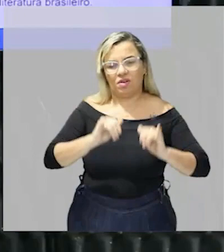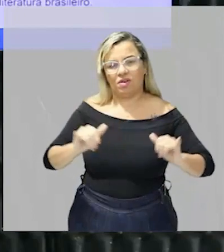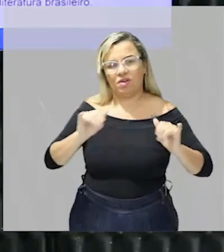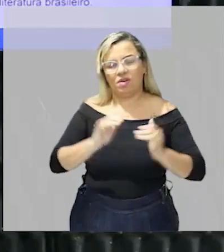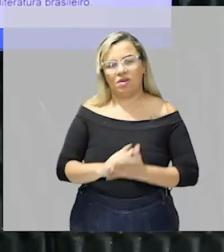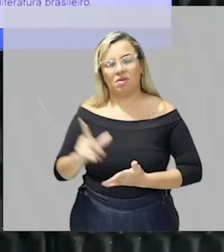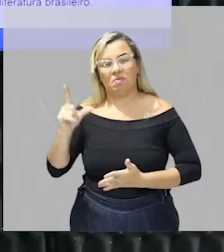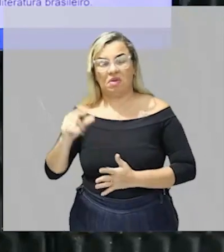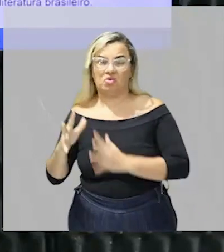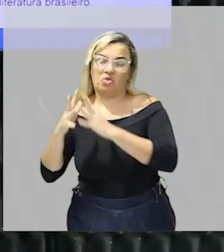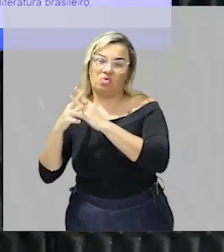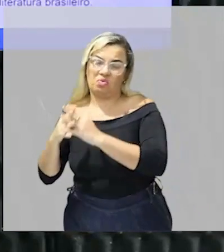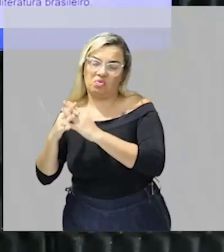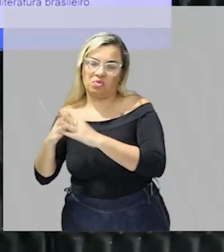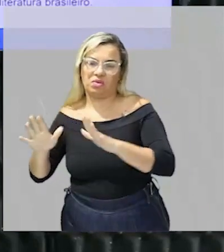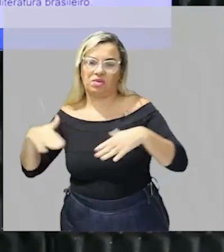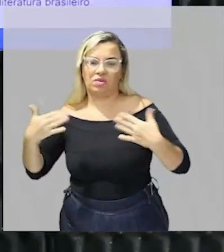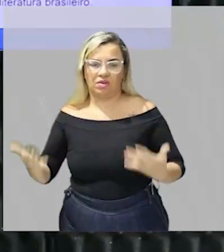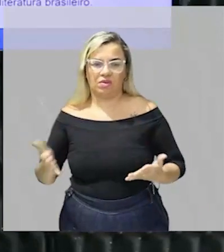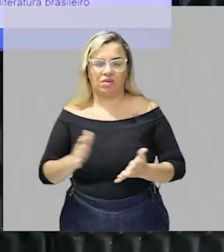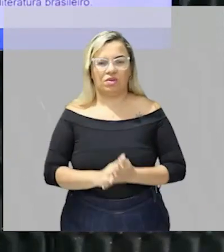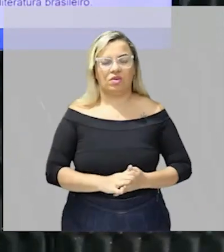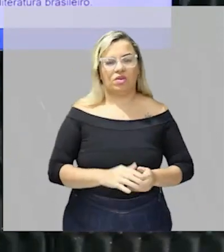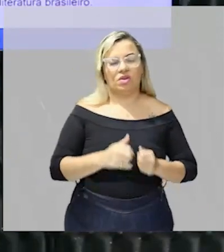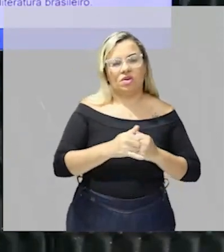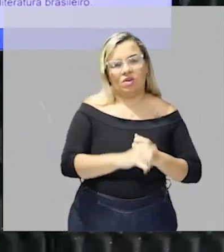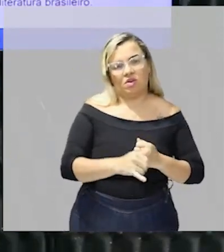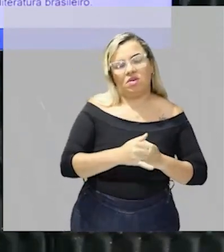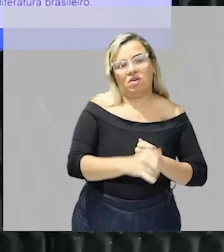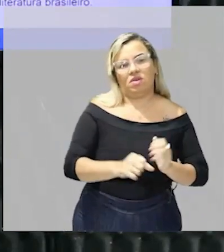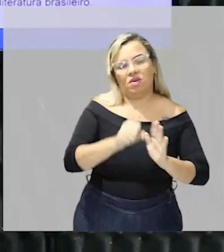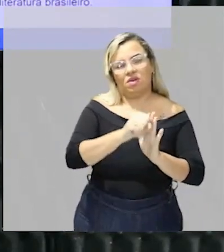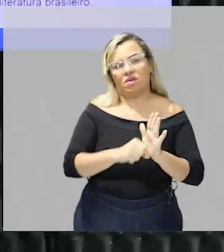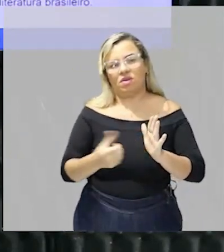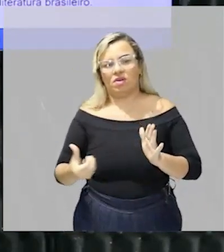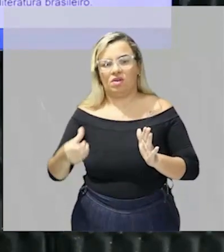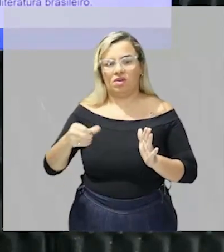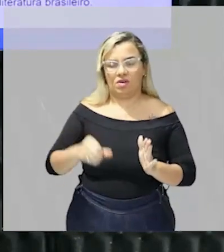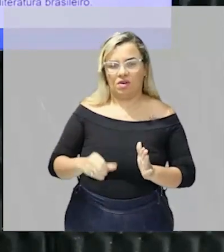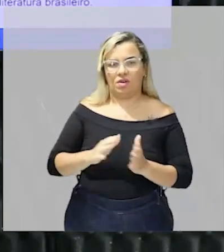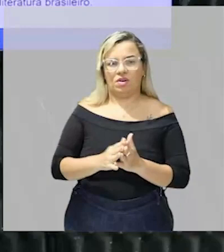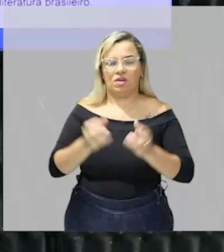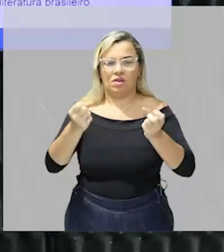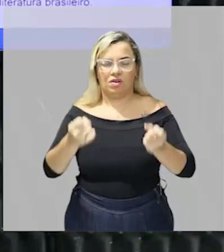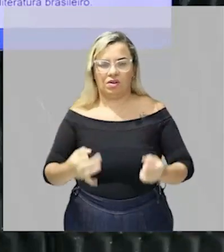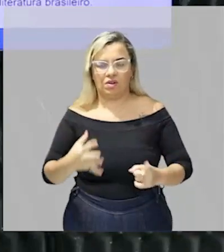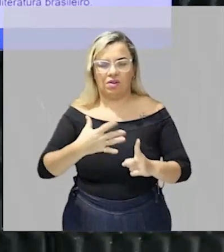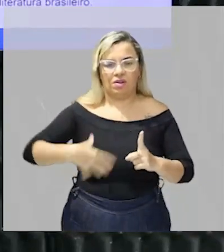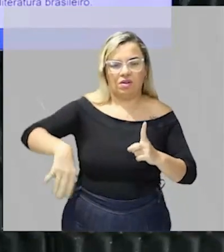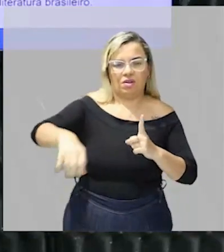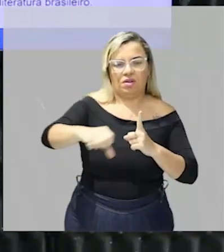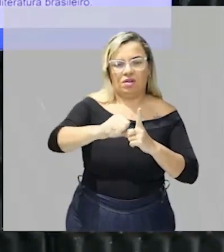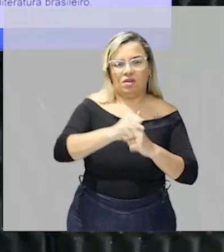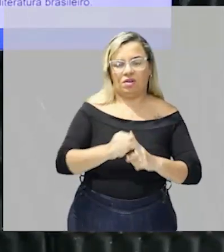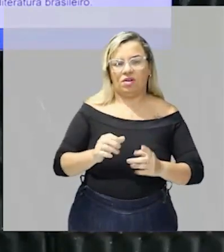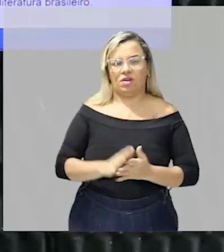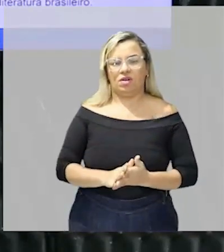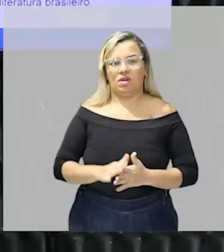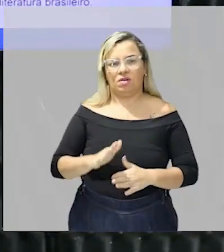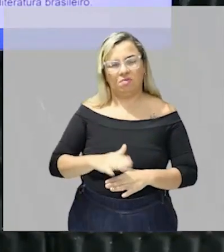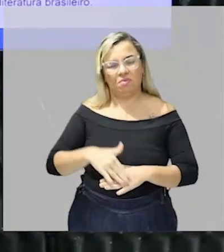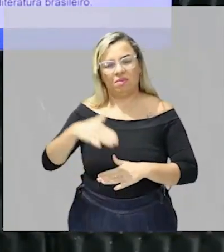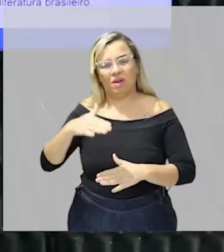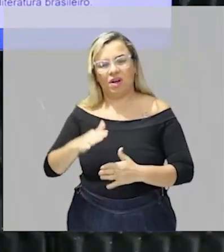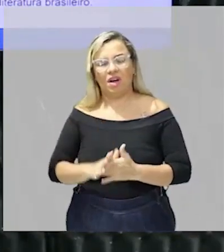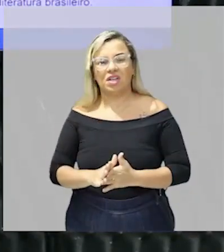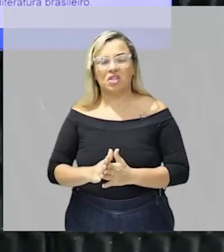menos deformadas. Ele diz, crônicas do século XIX que falam sobre essas sociedades, elas são crônicas mais deformadas.